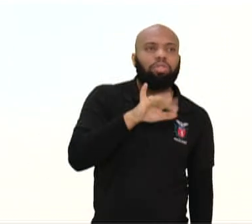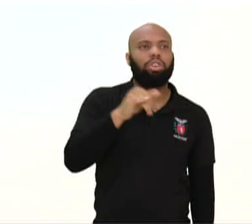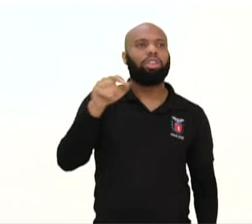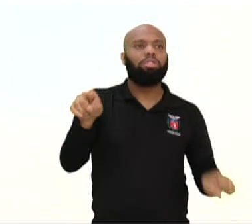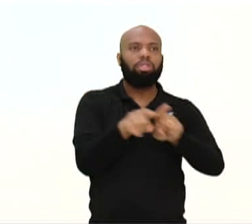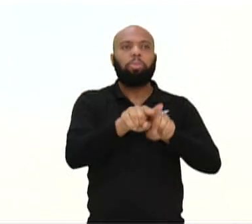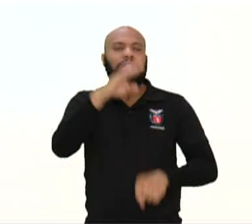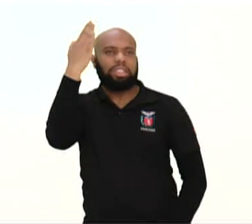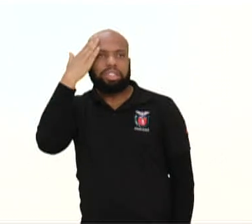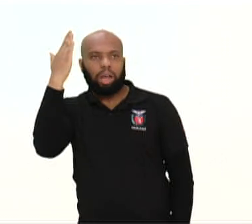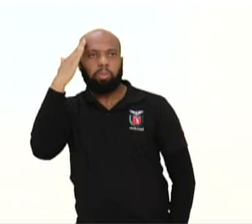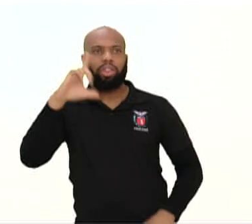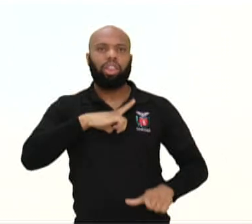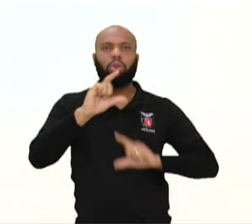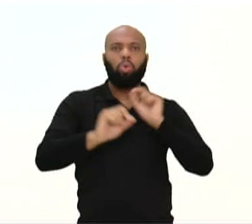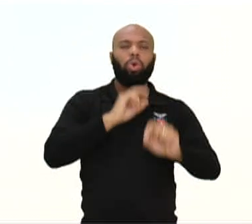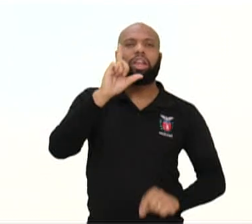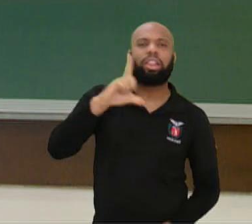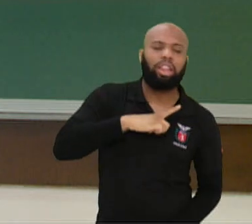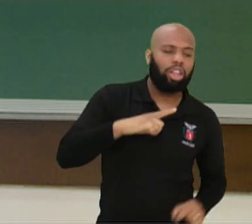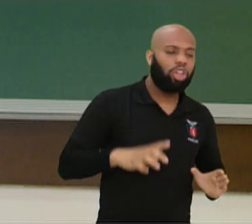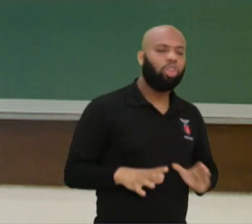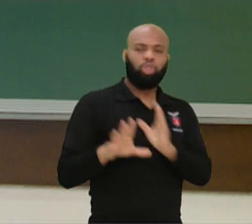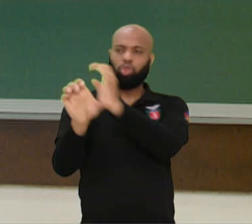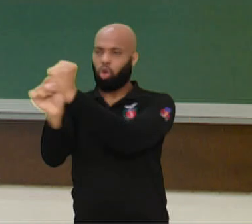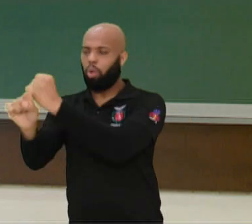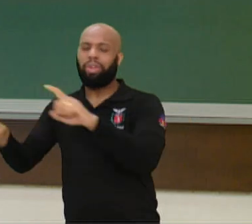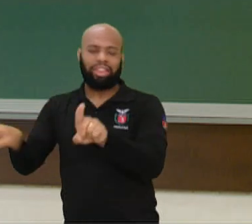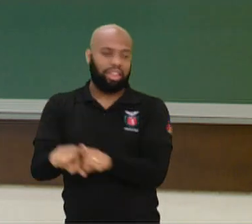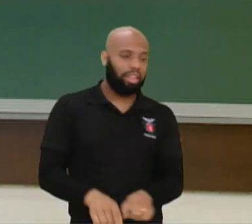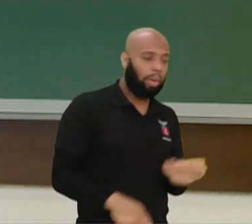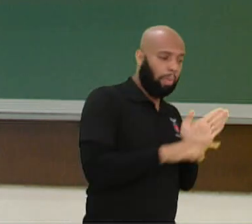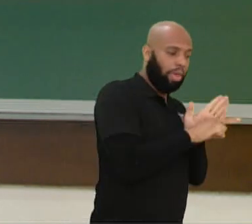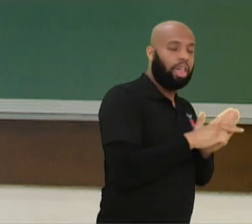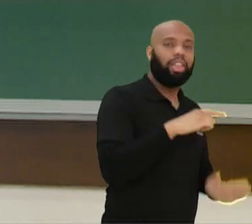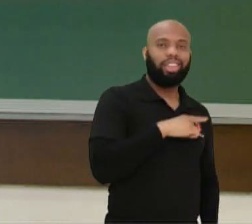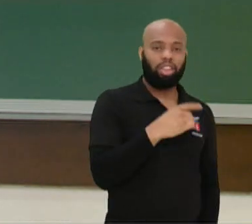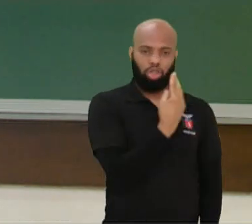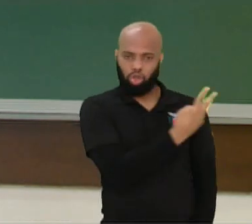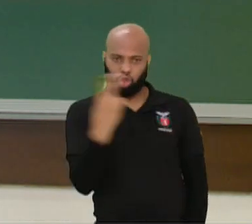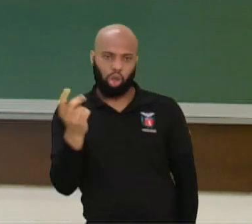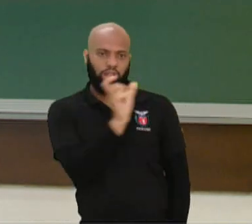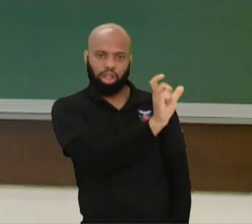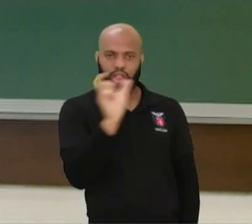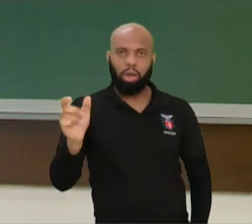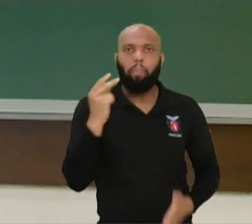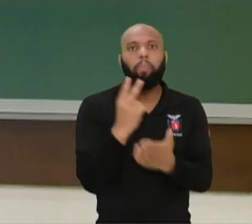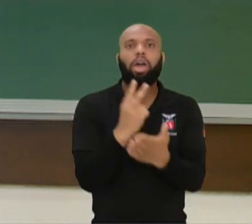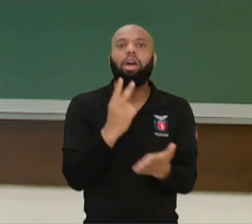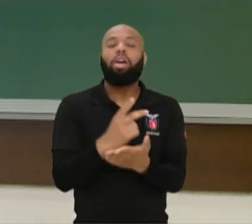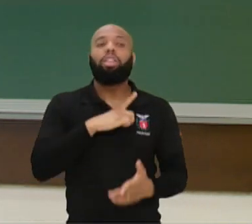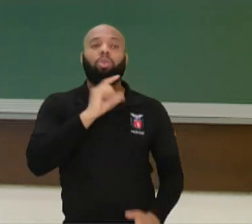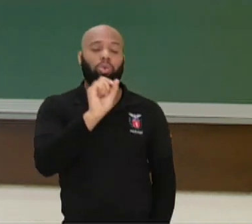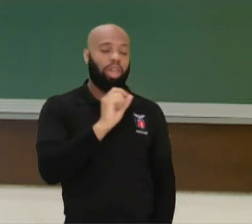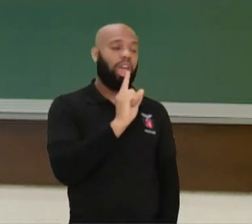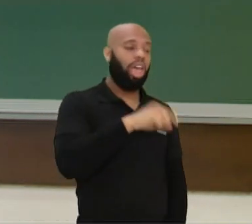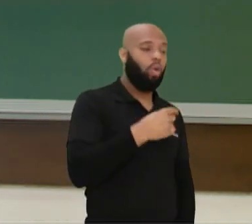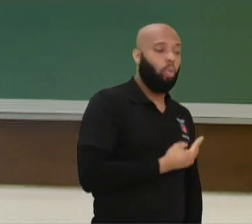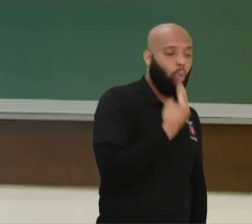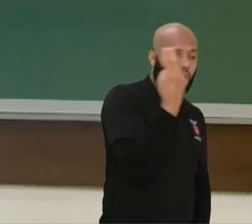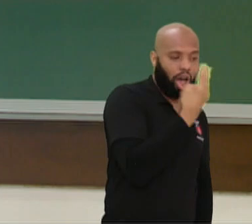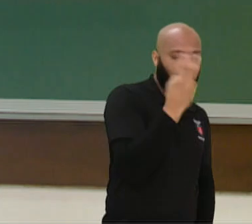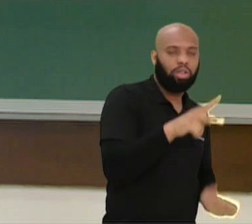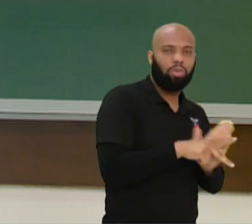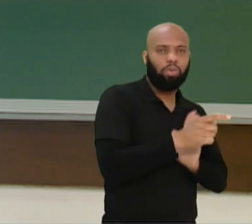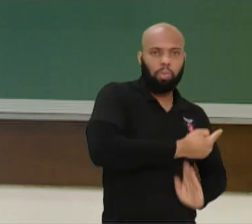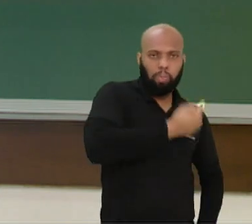a soma pela diferença de dois termos iguais. Então, é o quadrado do primeiro menos o quadrado